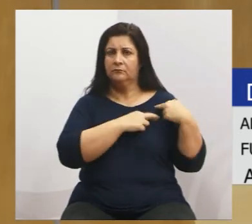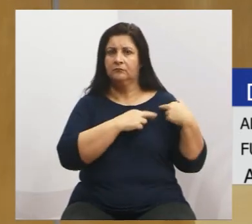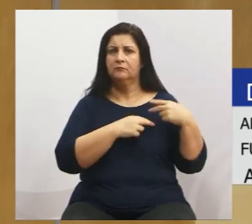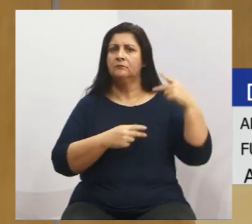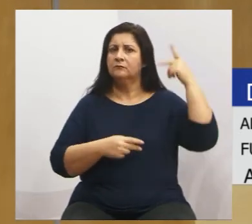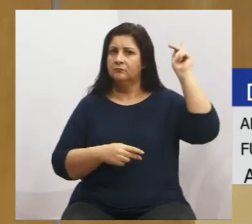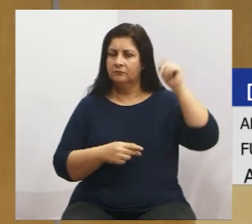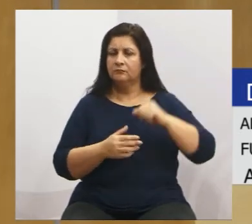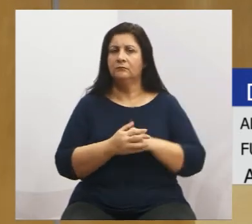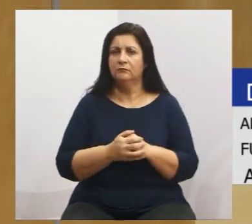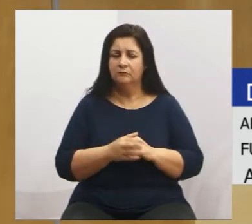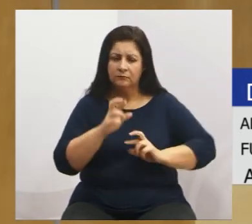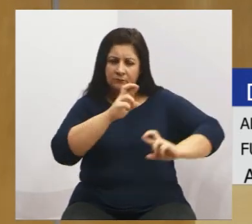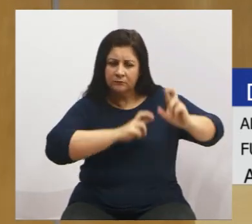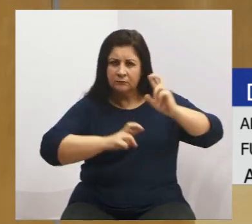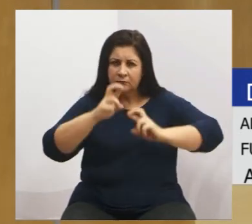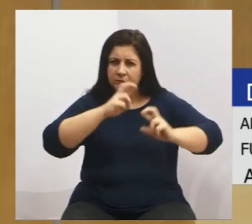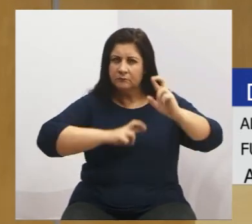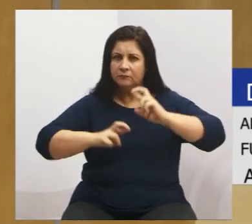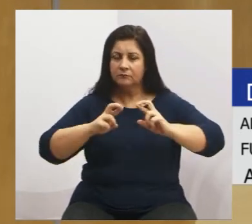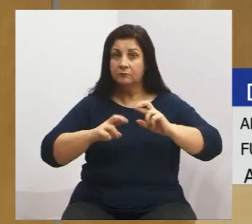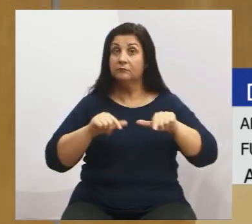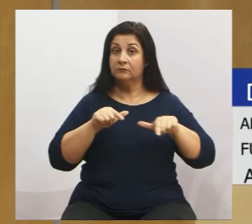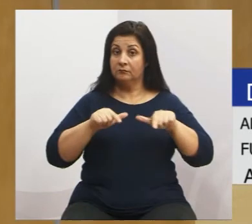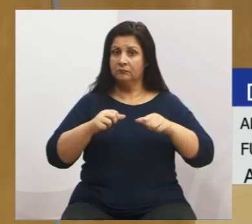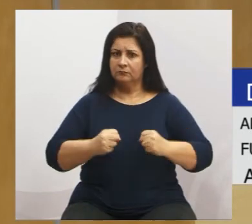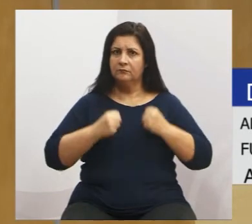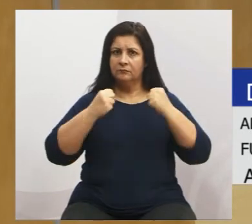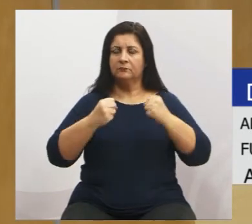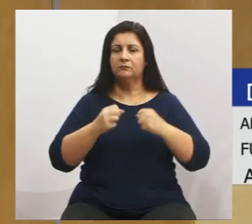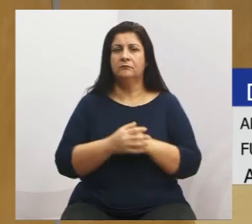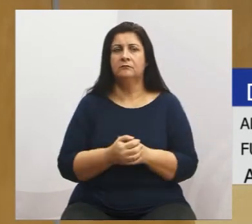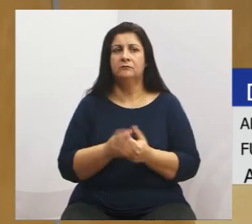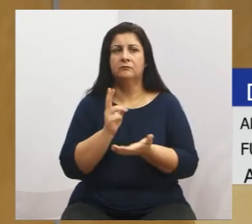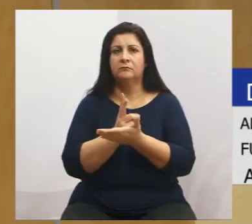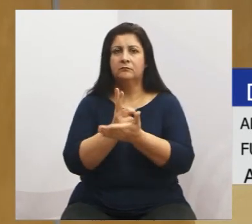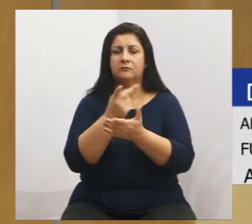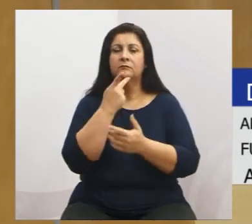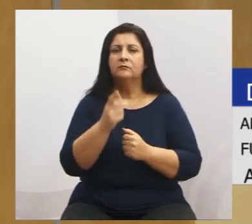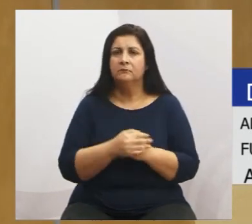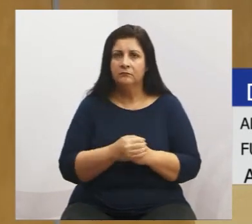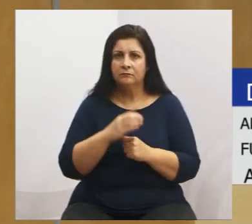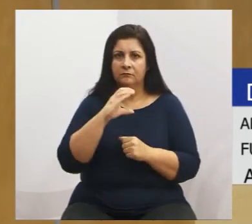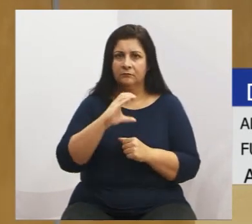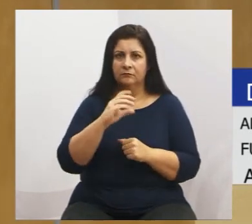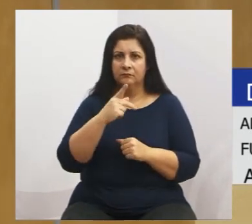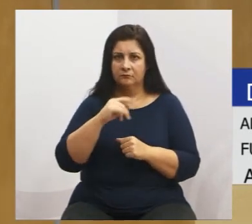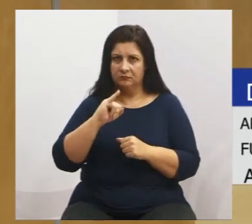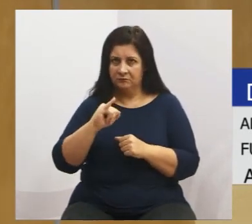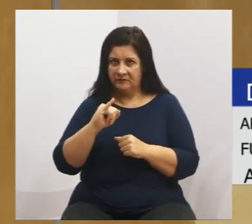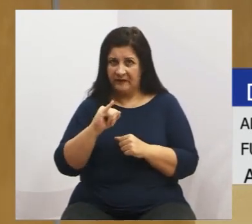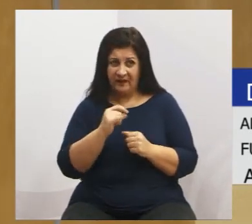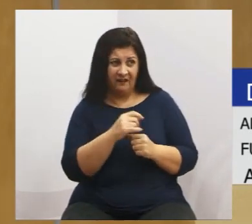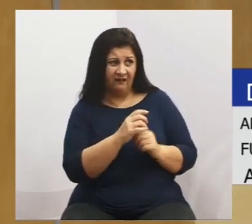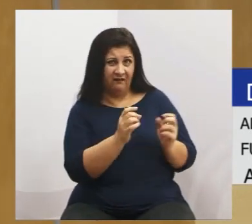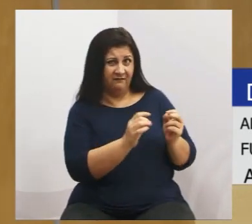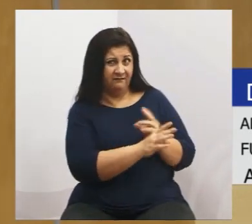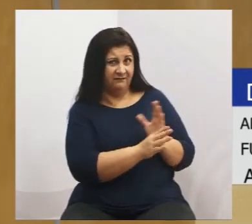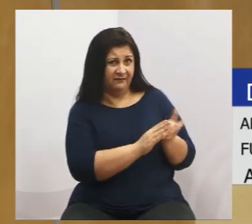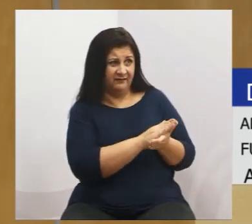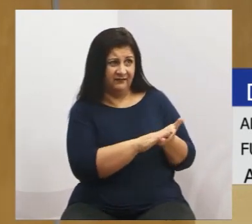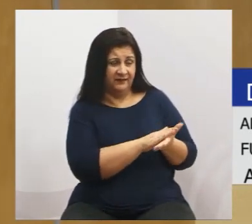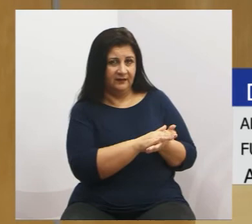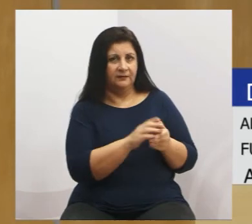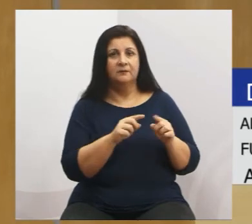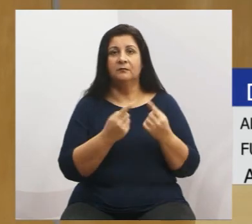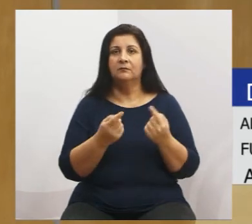fiscalizador, fui presidente dessa CPI, um grande trabalho. Sempre falam que a CPI acaba em pizza, a gente pedindo a prisão